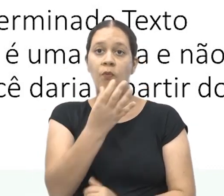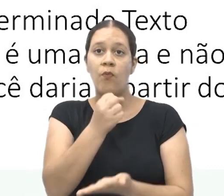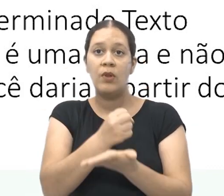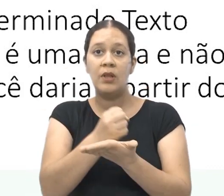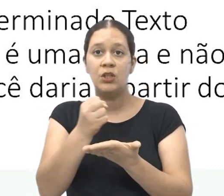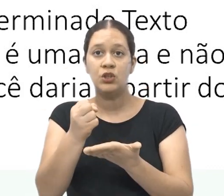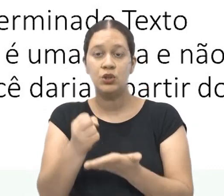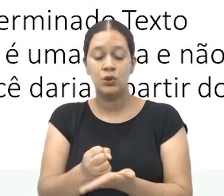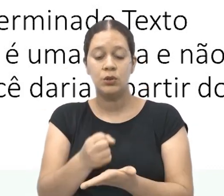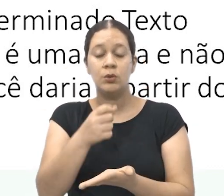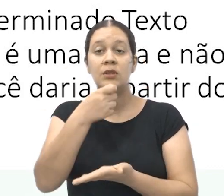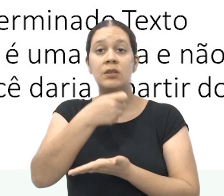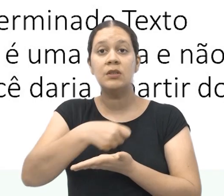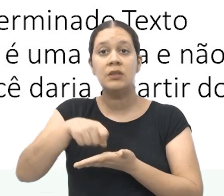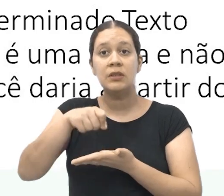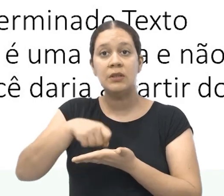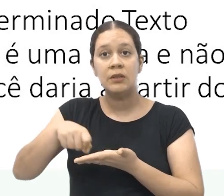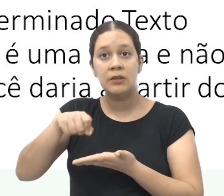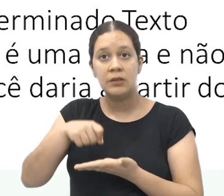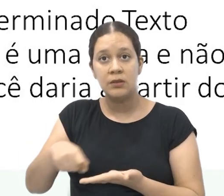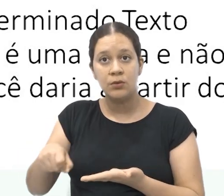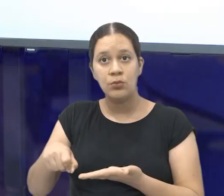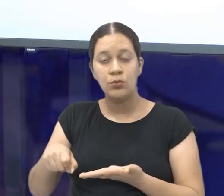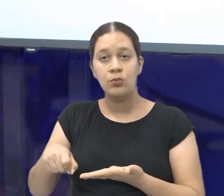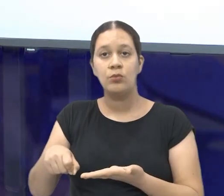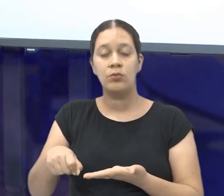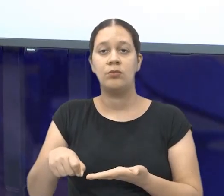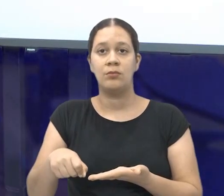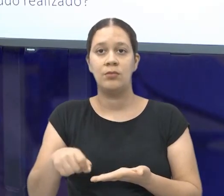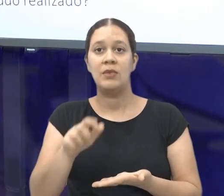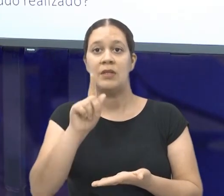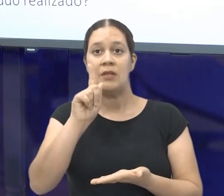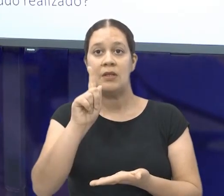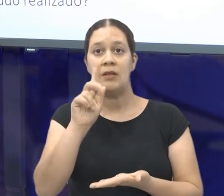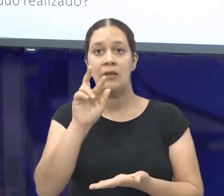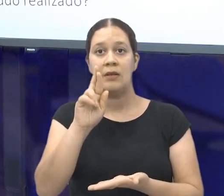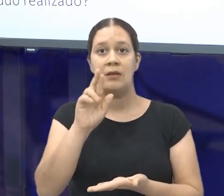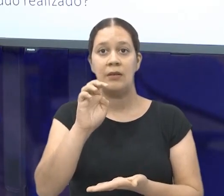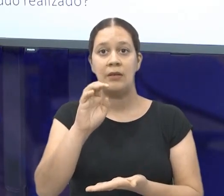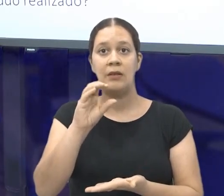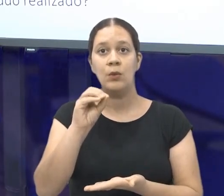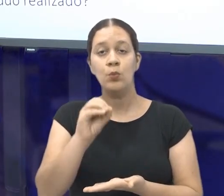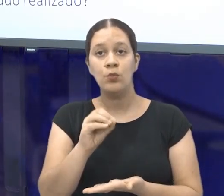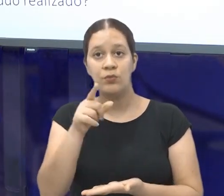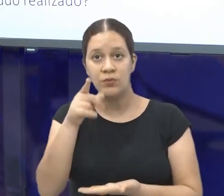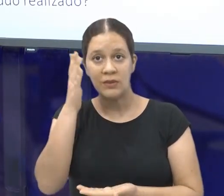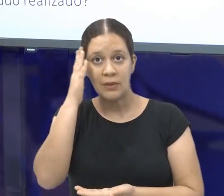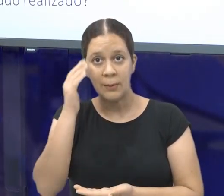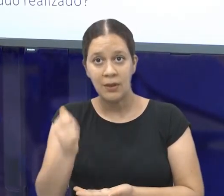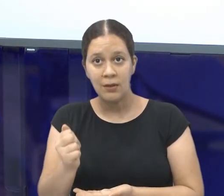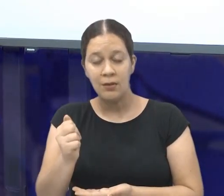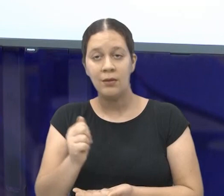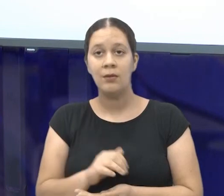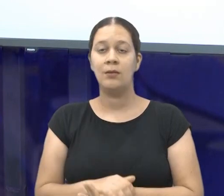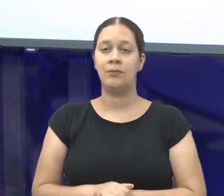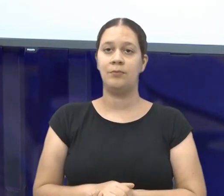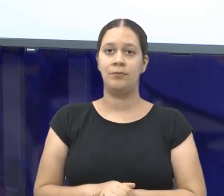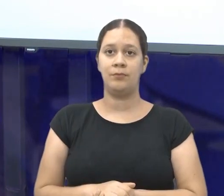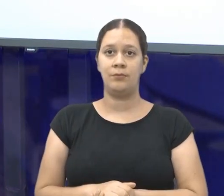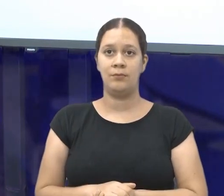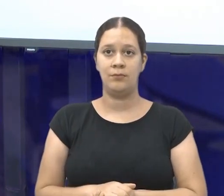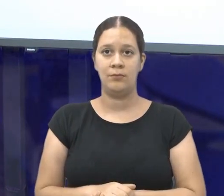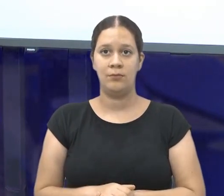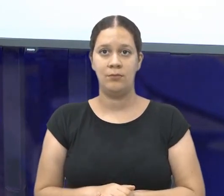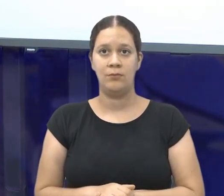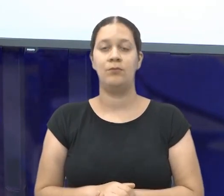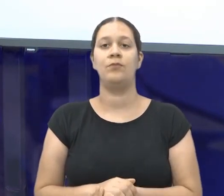partir desse estudo que nós realizamos? Bom, já estamos nos despedindo já, não é? Mas para dizer